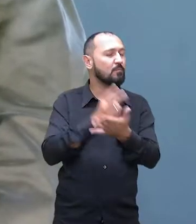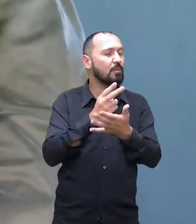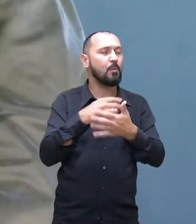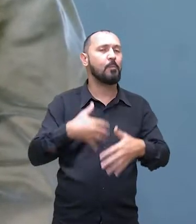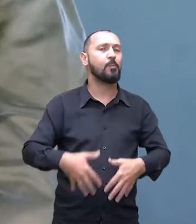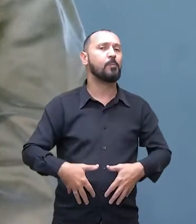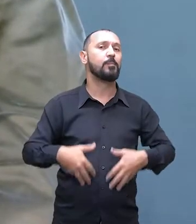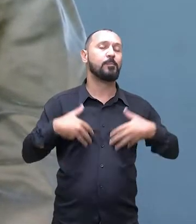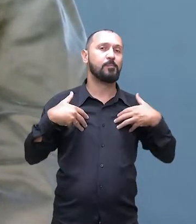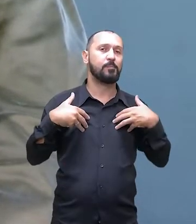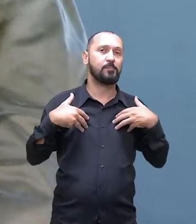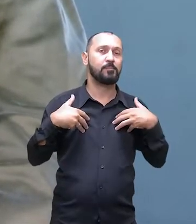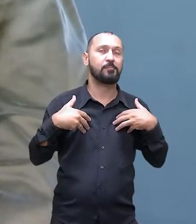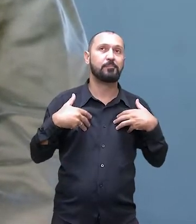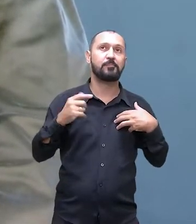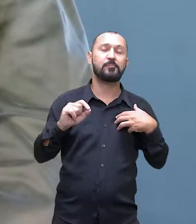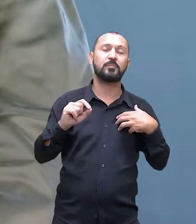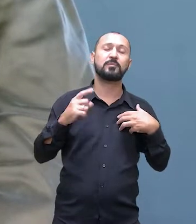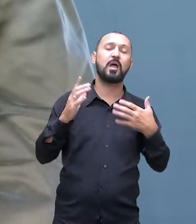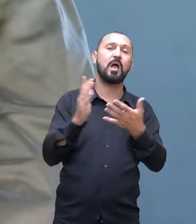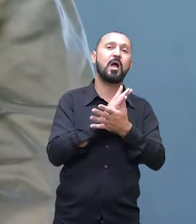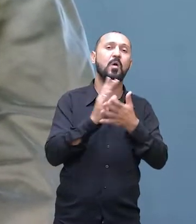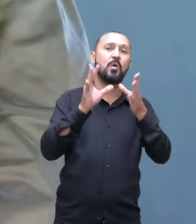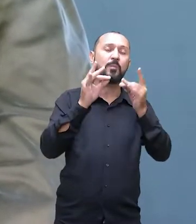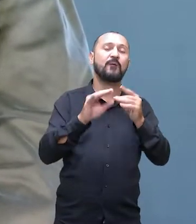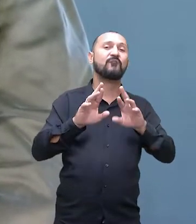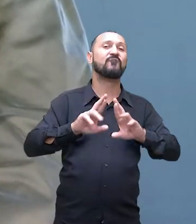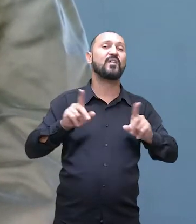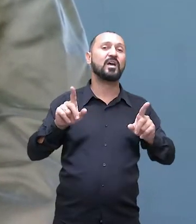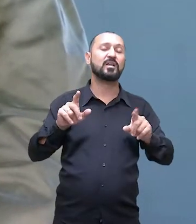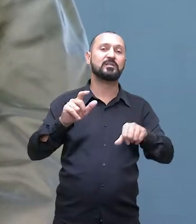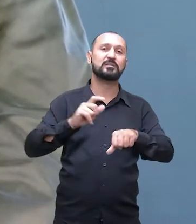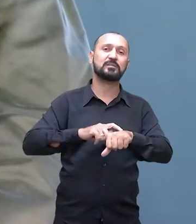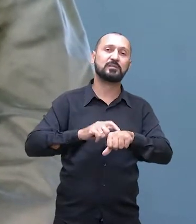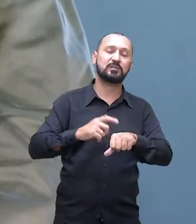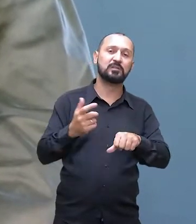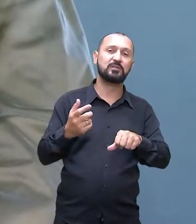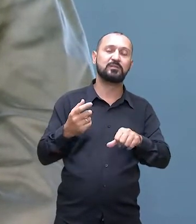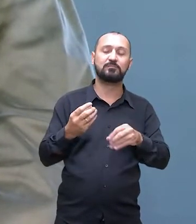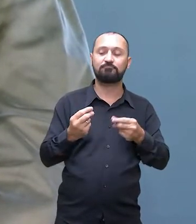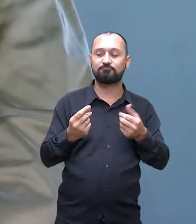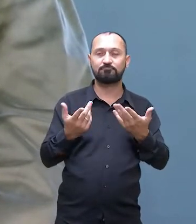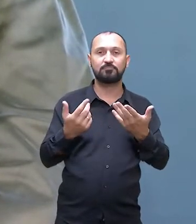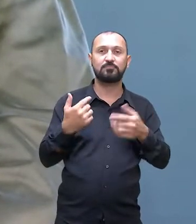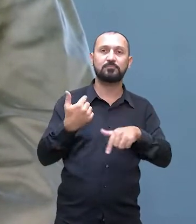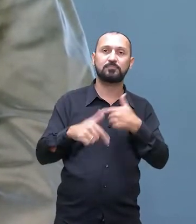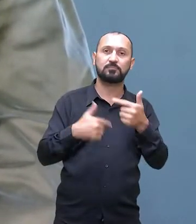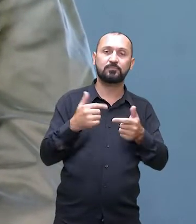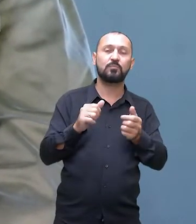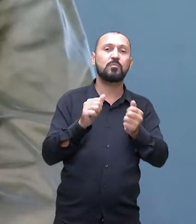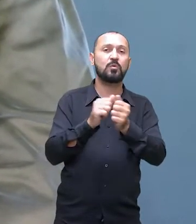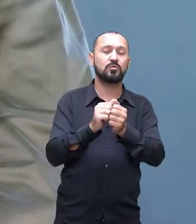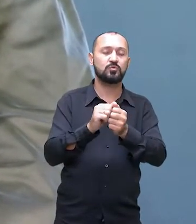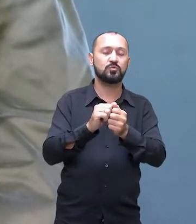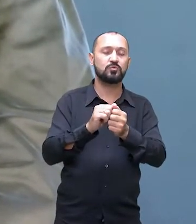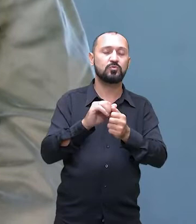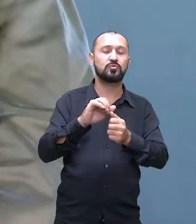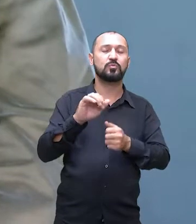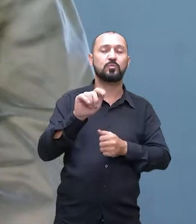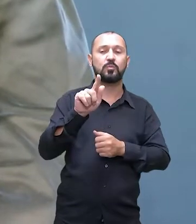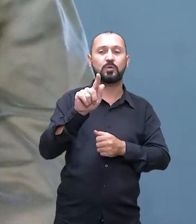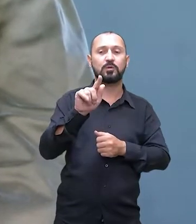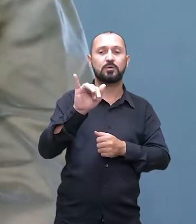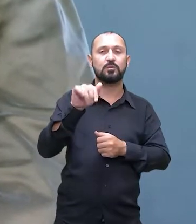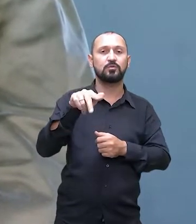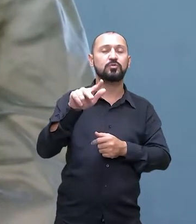é sempre um prazer, e eu digo que tem algumas diferenças, talvez, em trabalhar com a Ginga